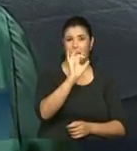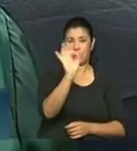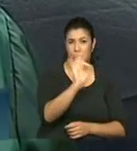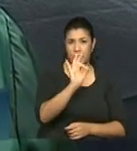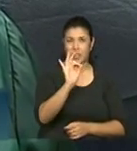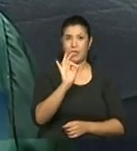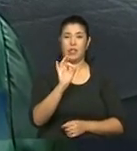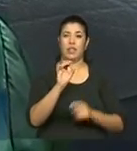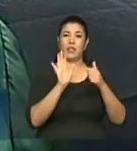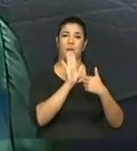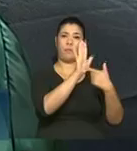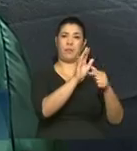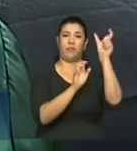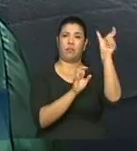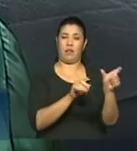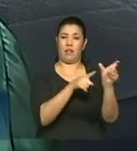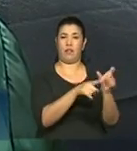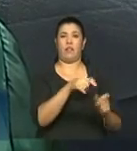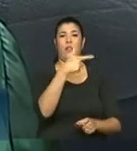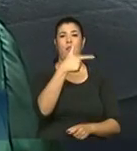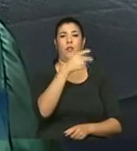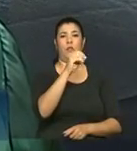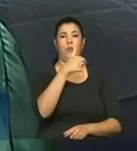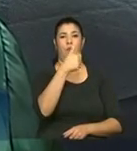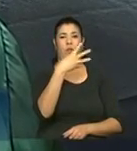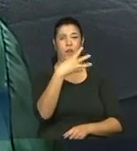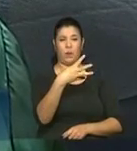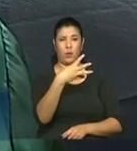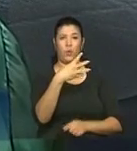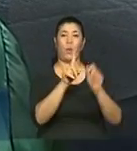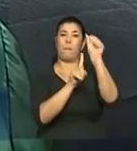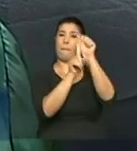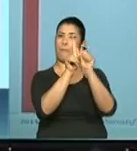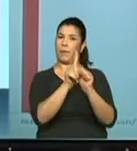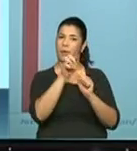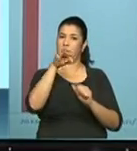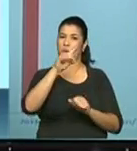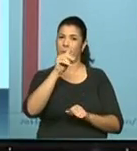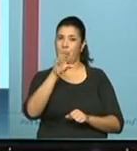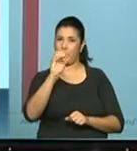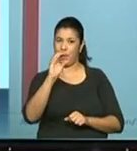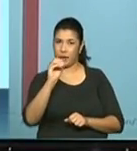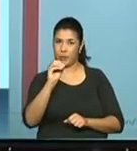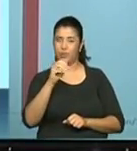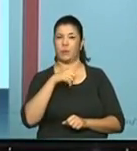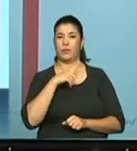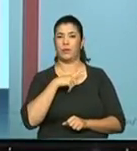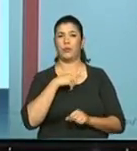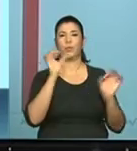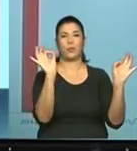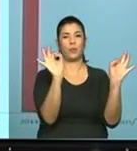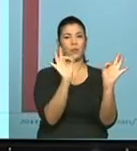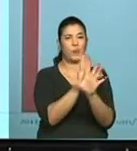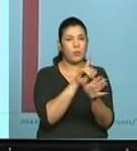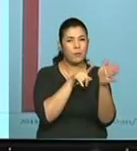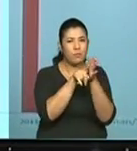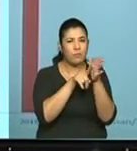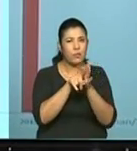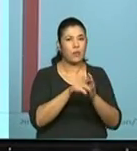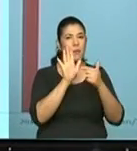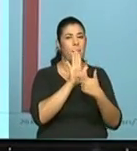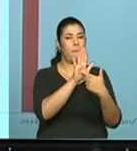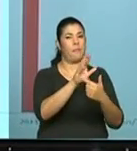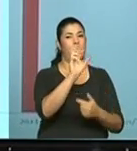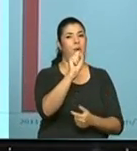2014, que ainda estarão fechados em março, só estarão concluídos em março, já mostra quase